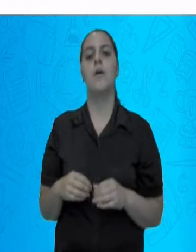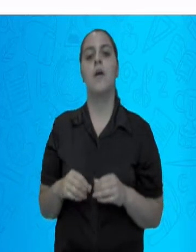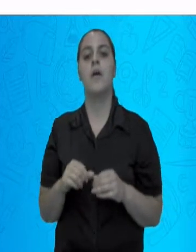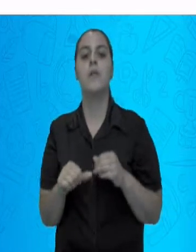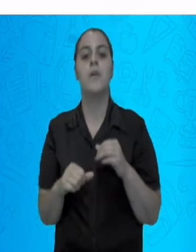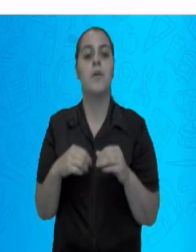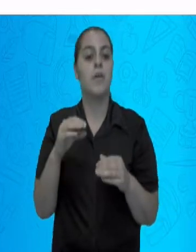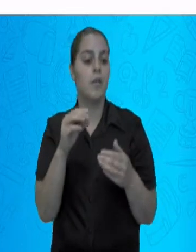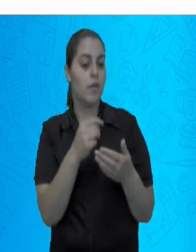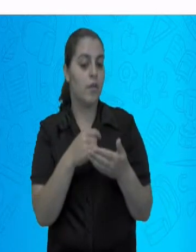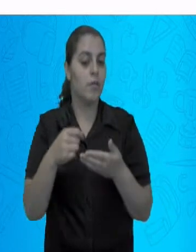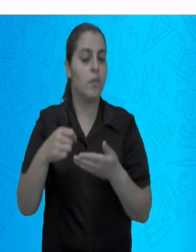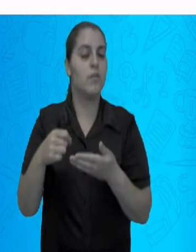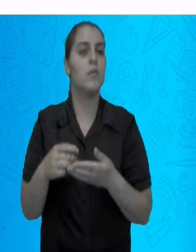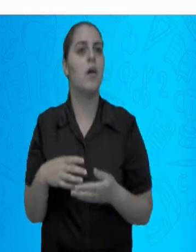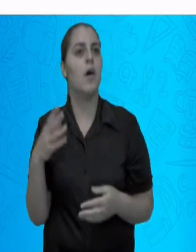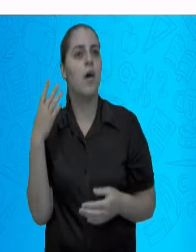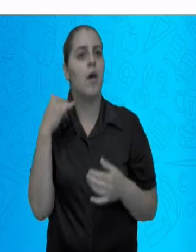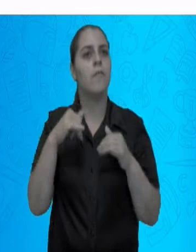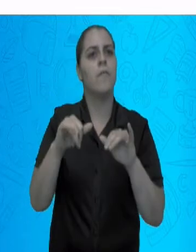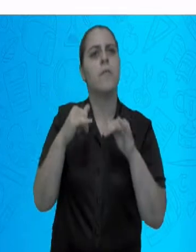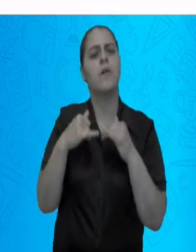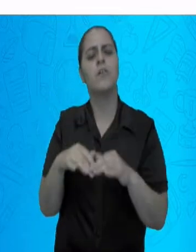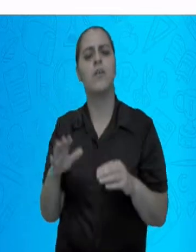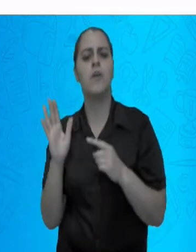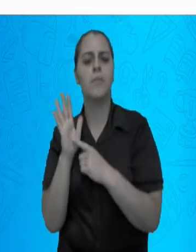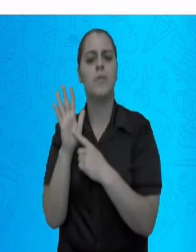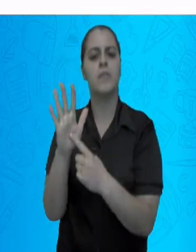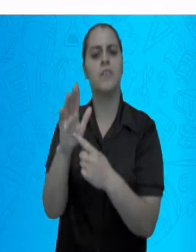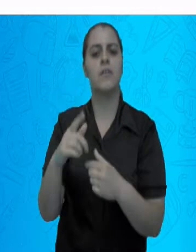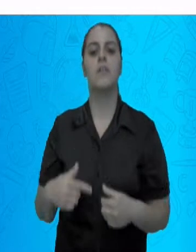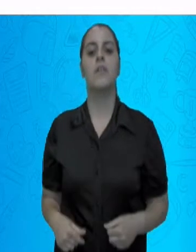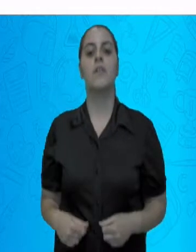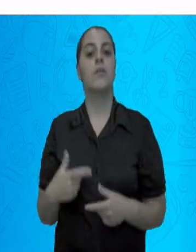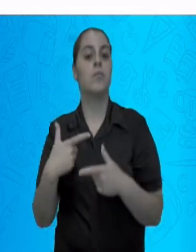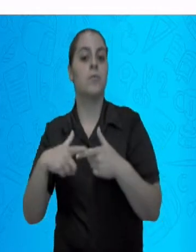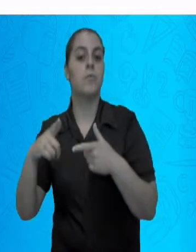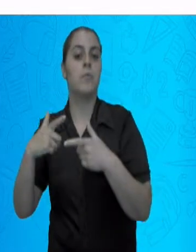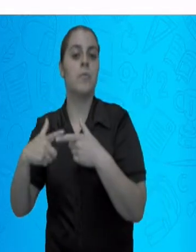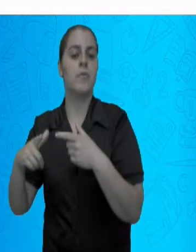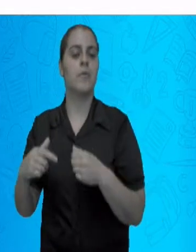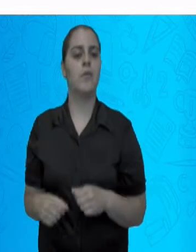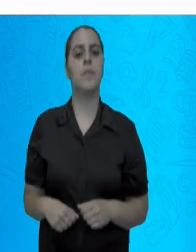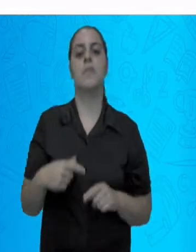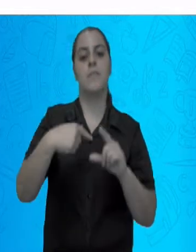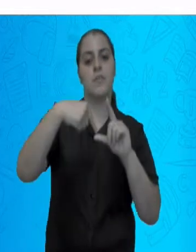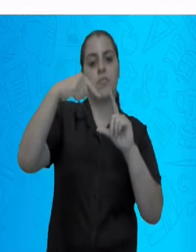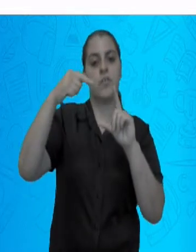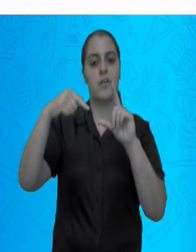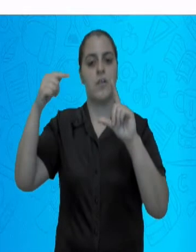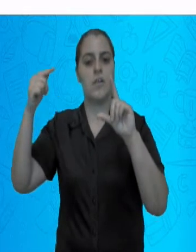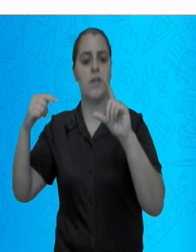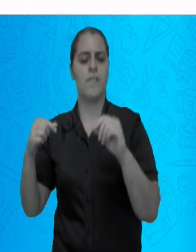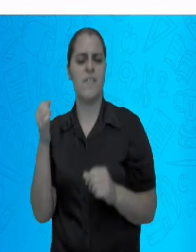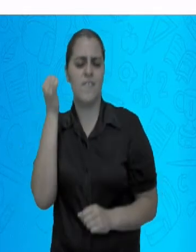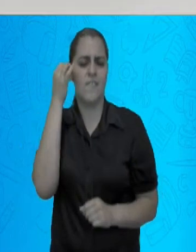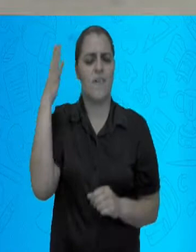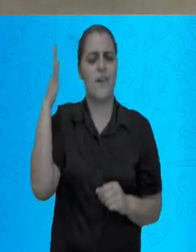analisar informações, apresentar situações através de gráficos de